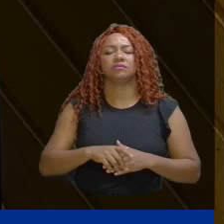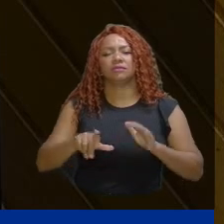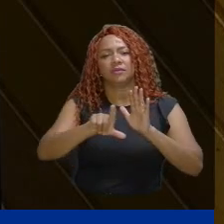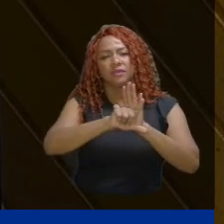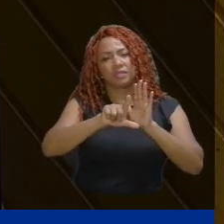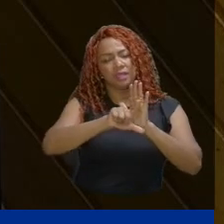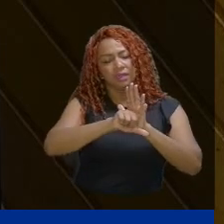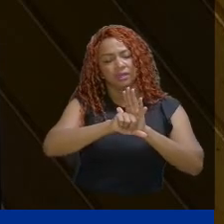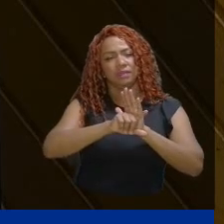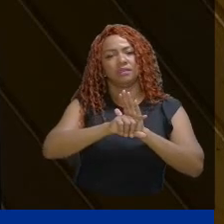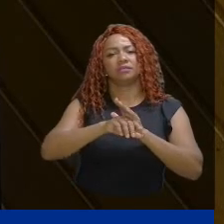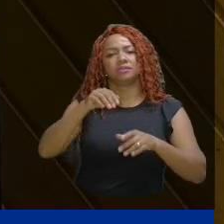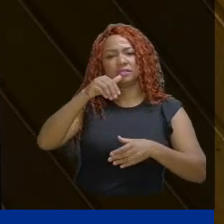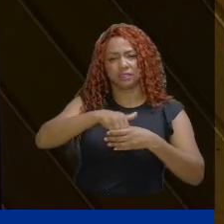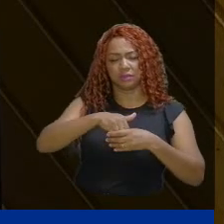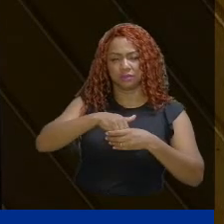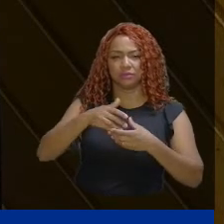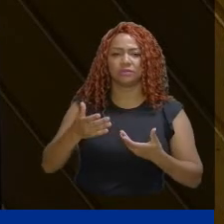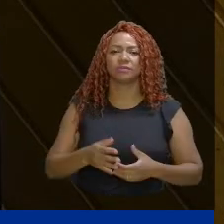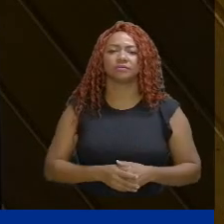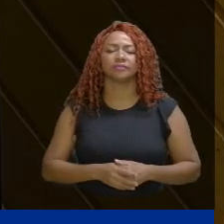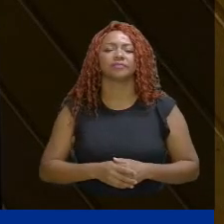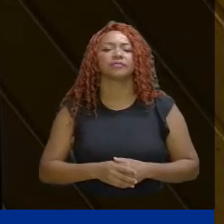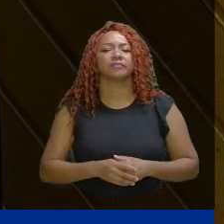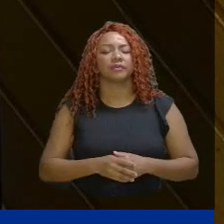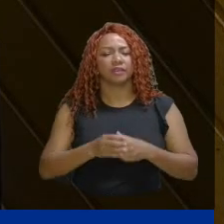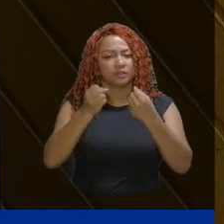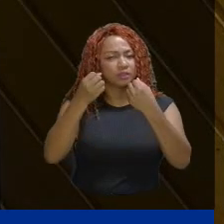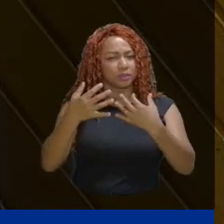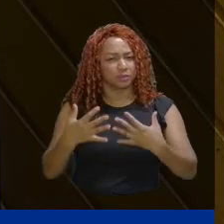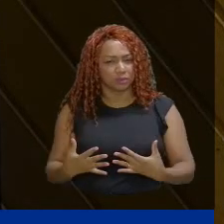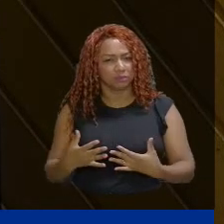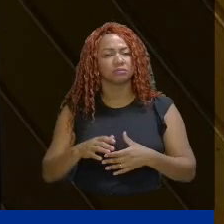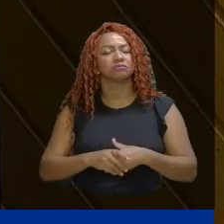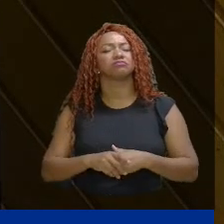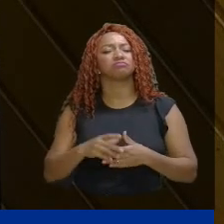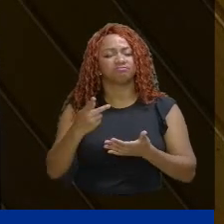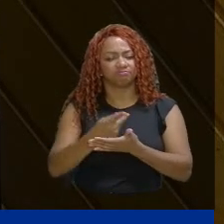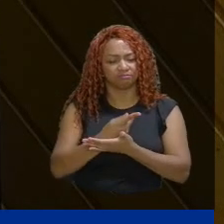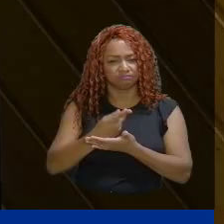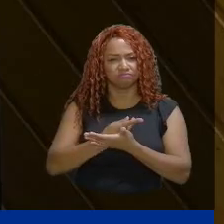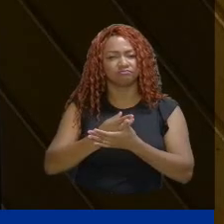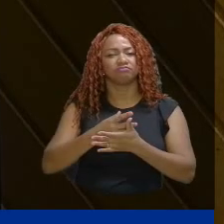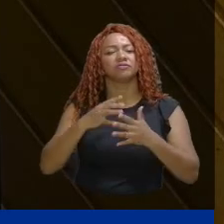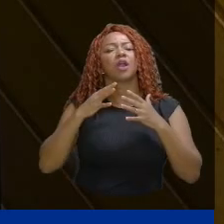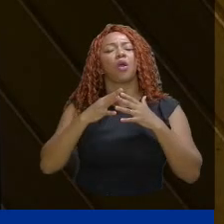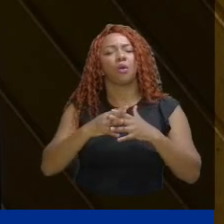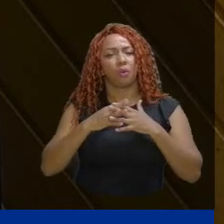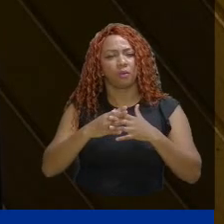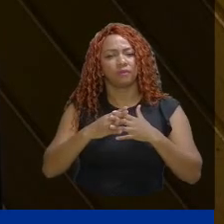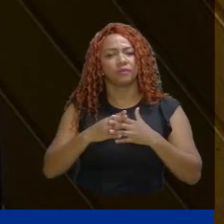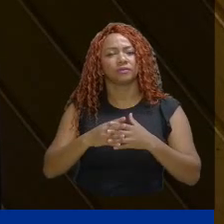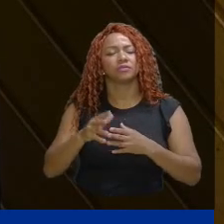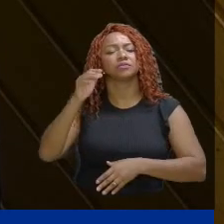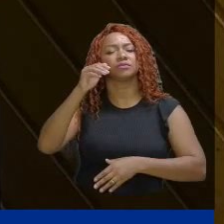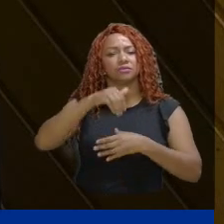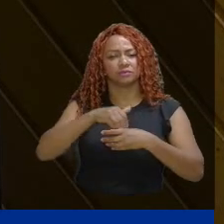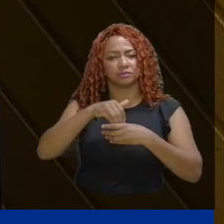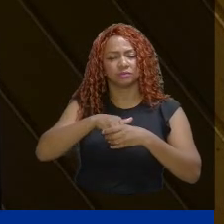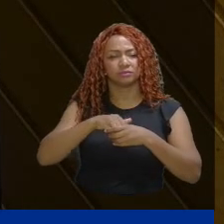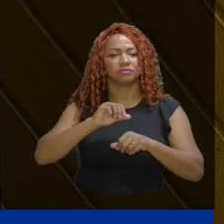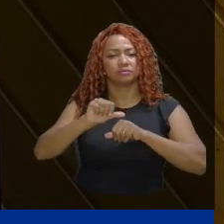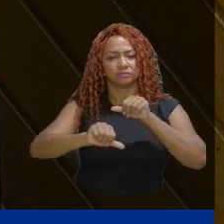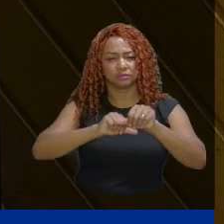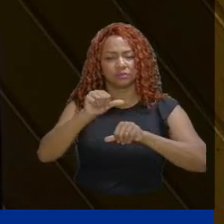nº 9.504/97. Destacou ainda o risco de confusão eleitoral em razão de eventuais